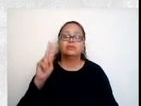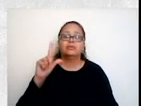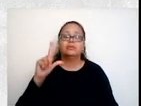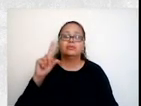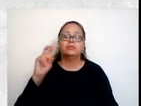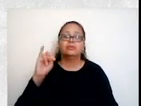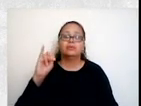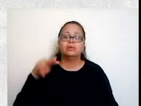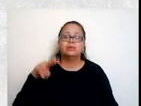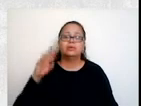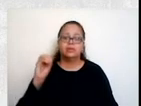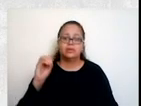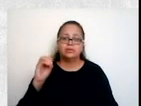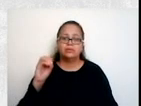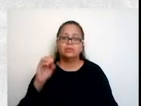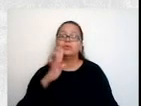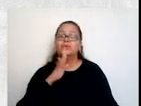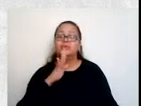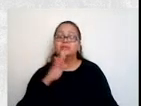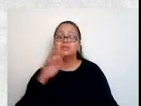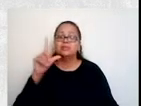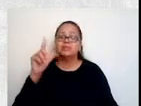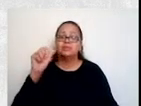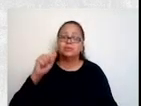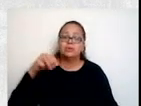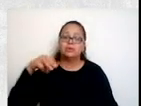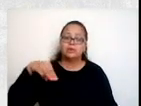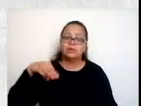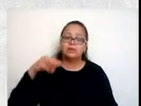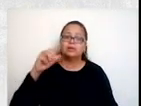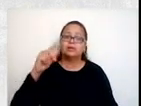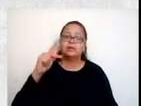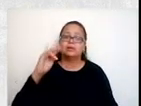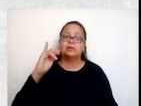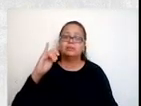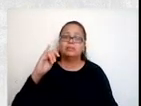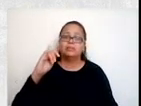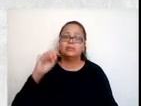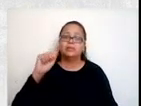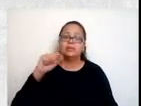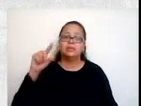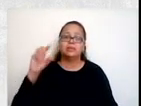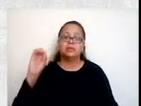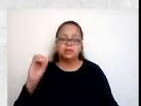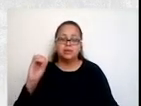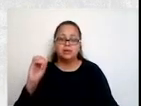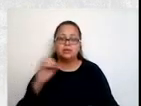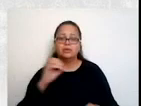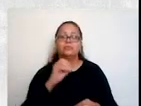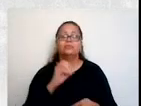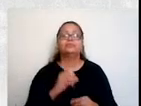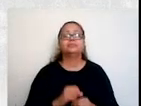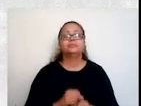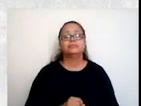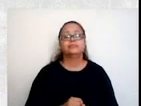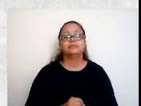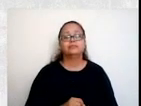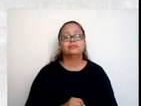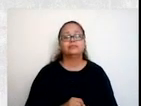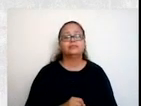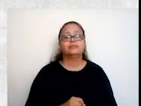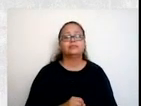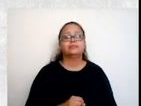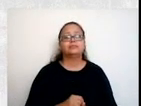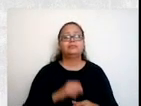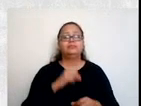que era mais conhecido como Lampião. Esse grupo agiu entre 1918 e